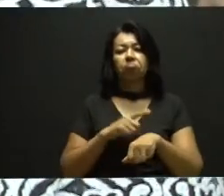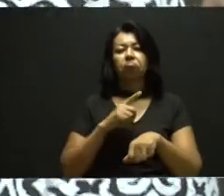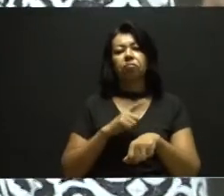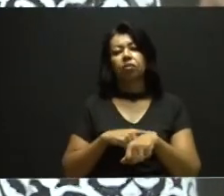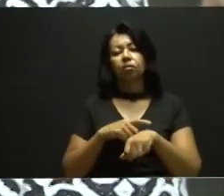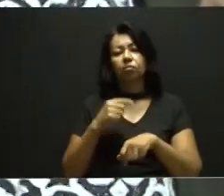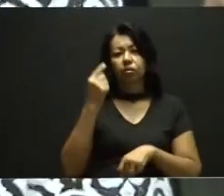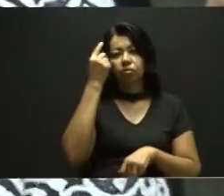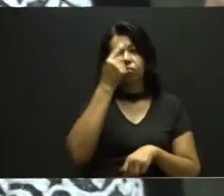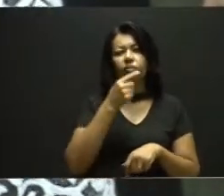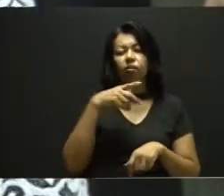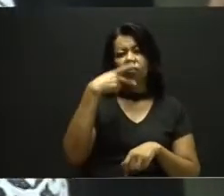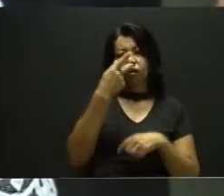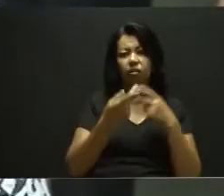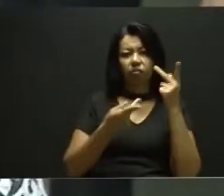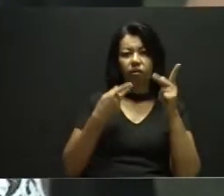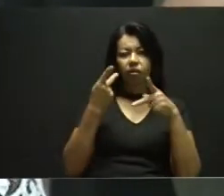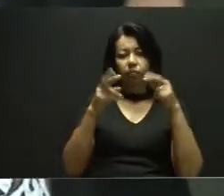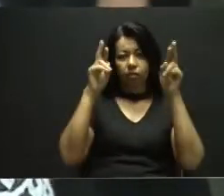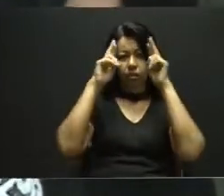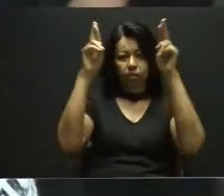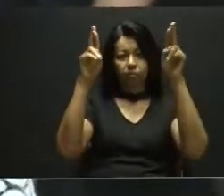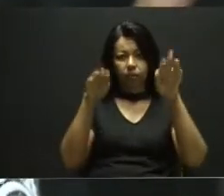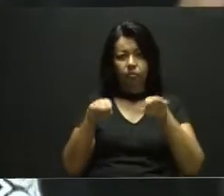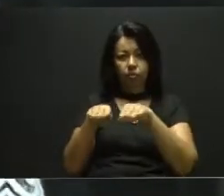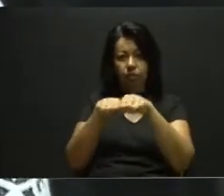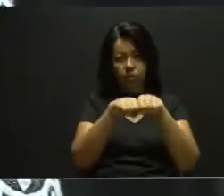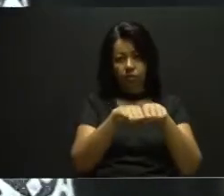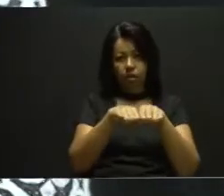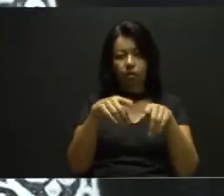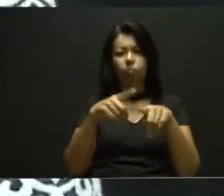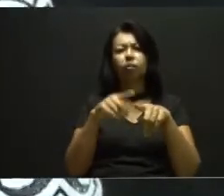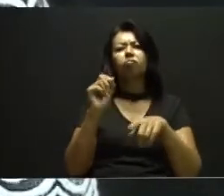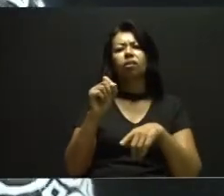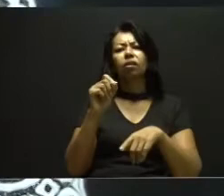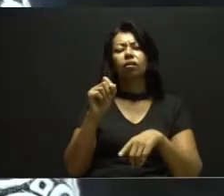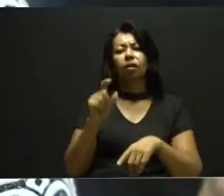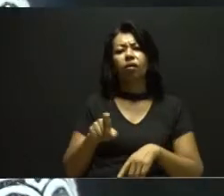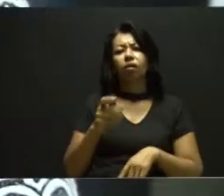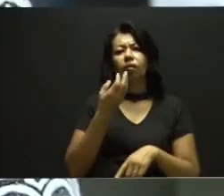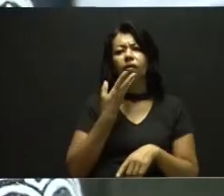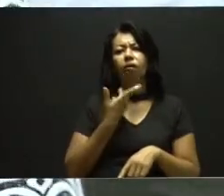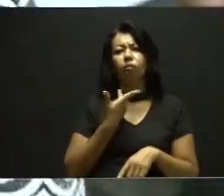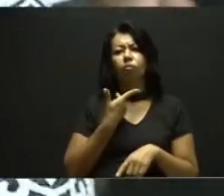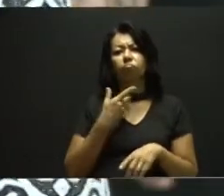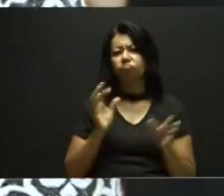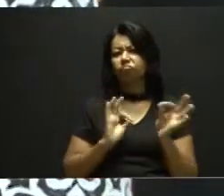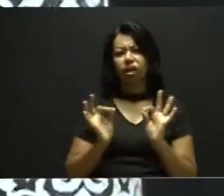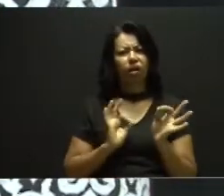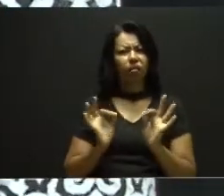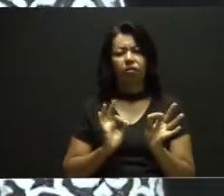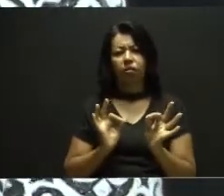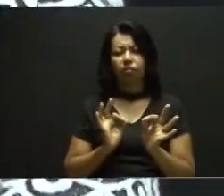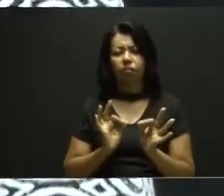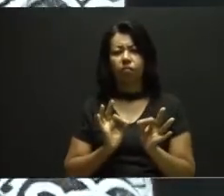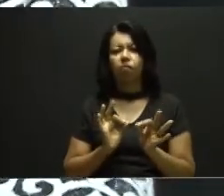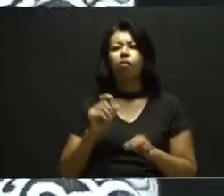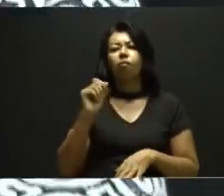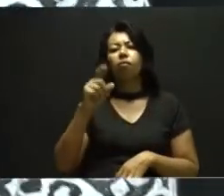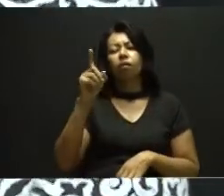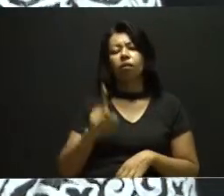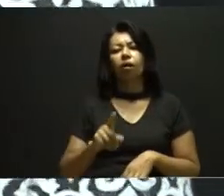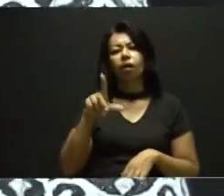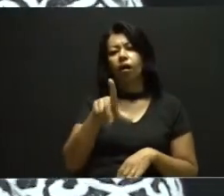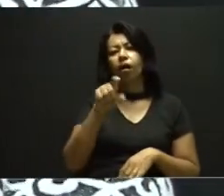esse respeito nos iguala porque o que era cor nada não é nada não é nada o que a